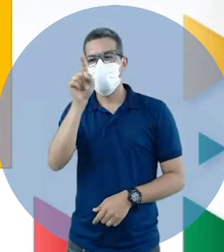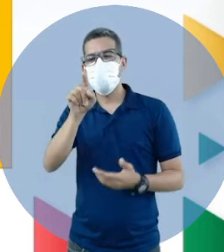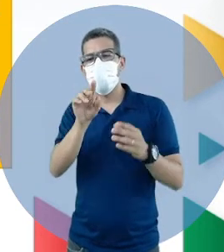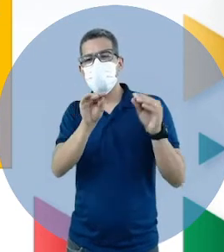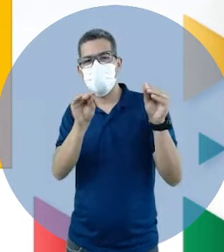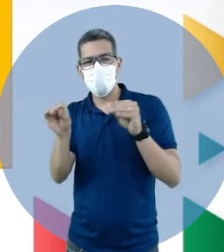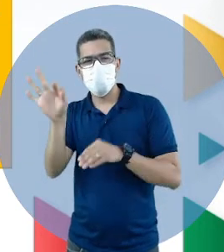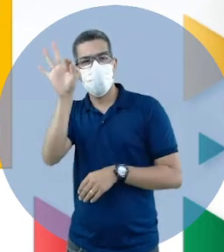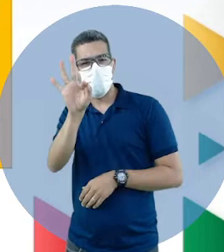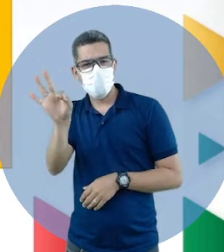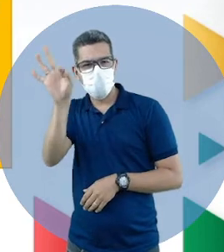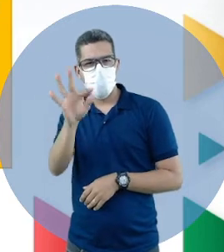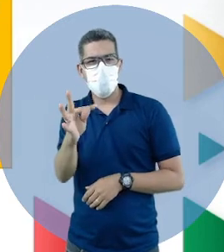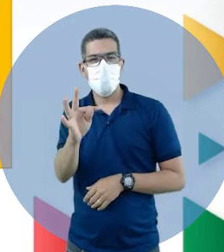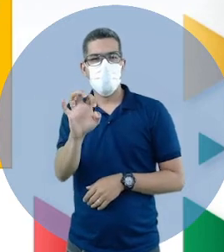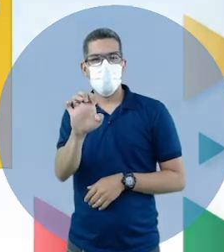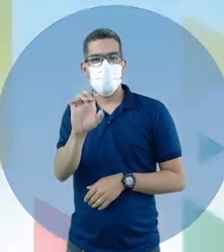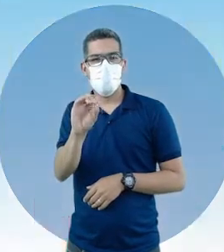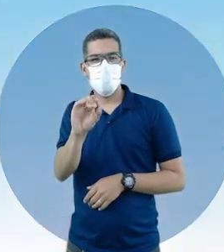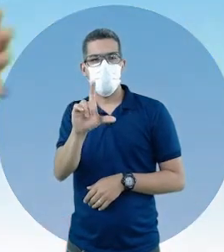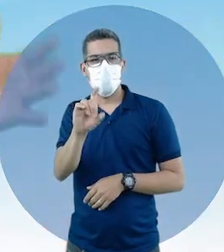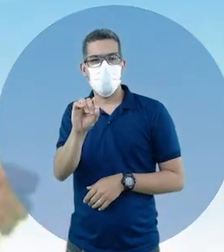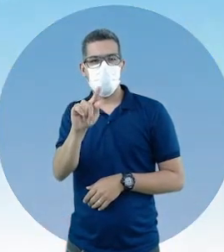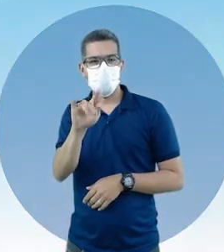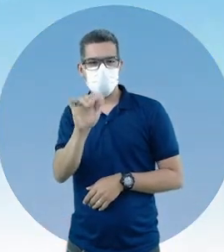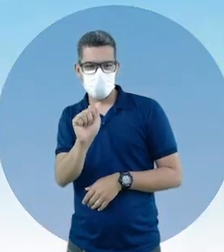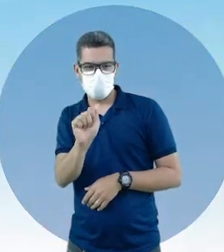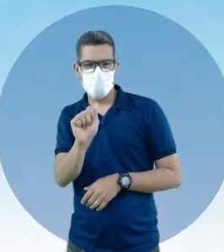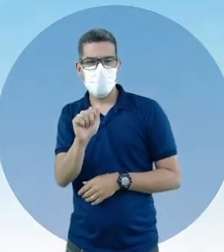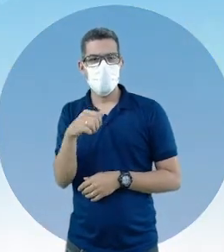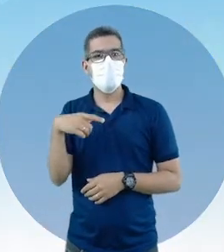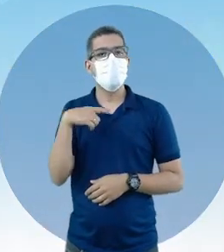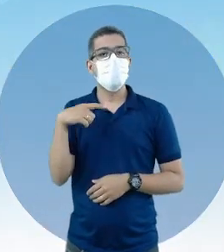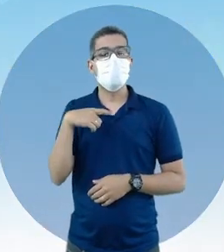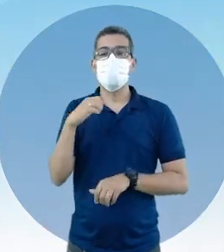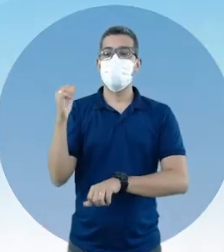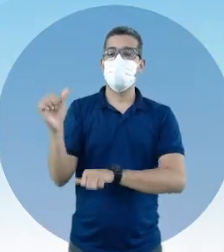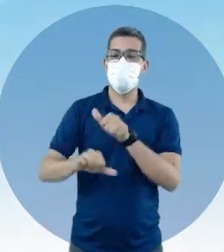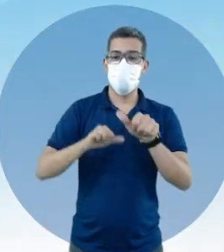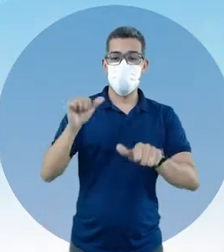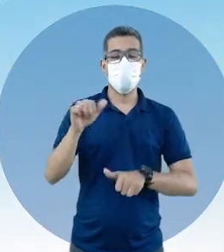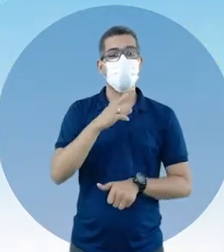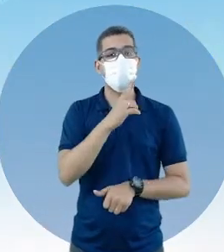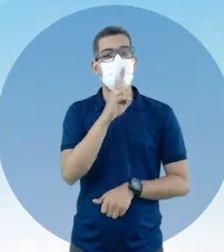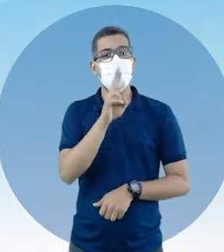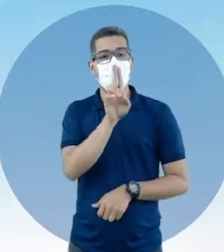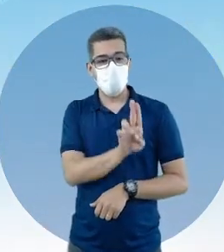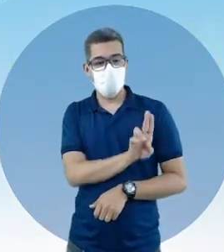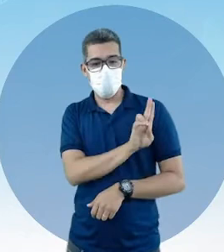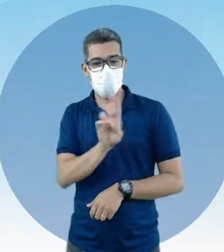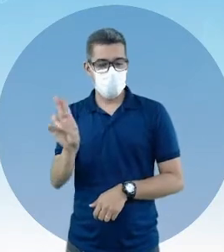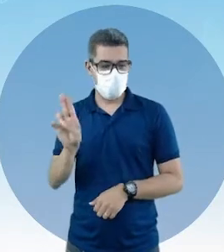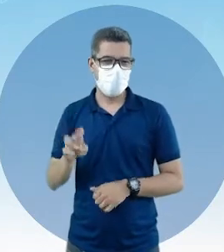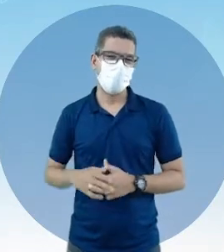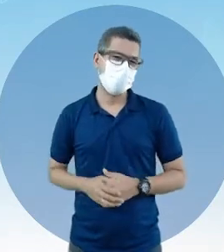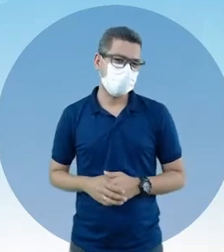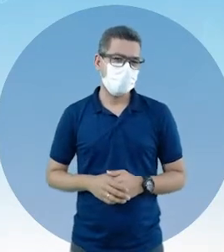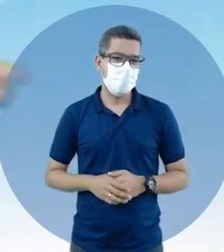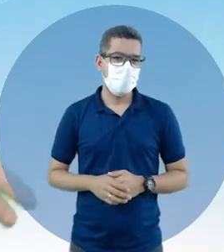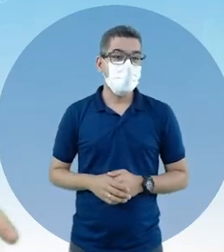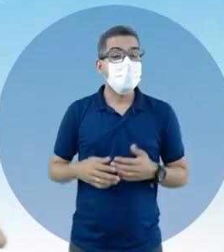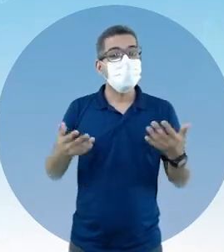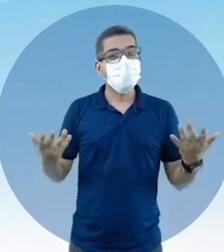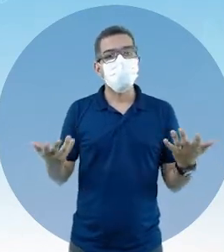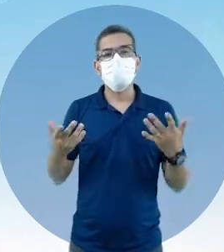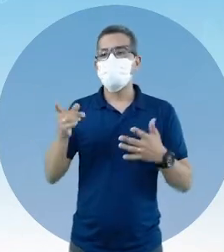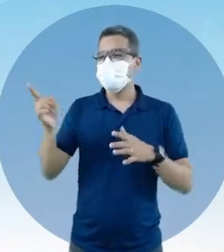de teologia. Então aí, tornou-se padre. Então é importante entender a sua missão,